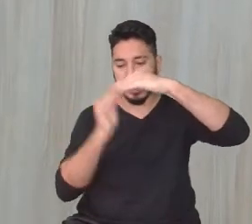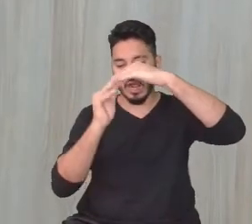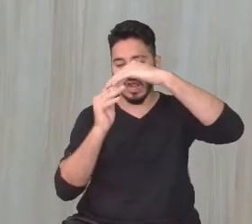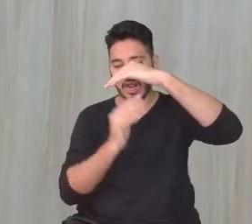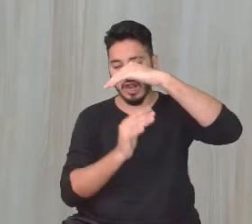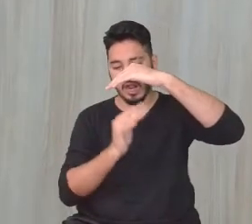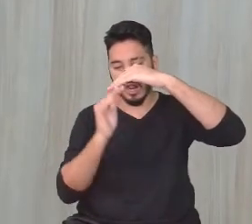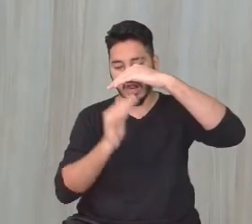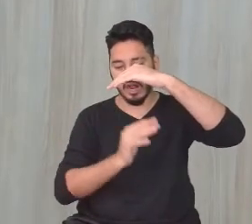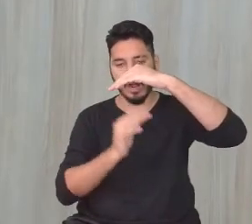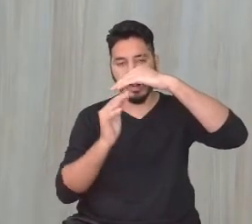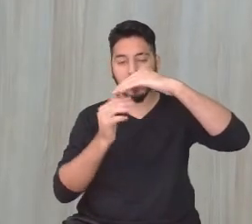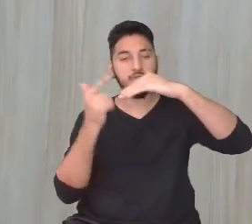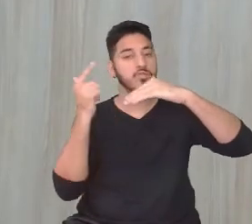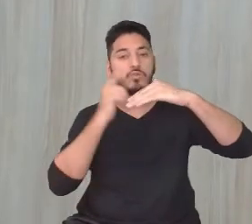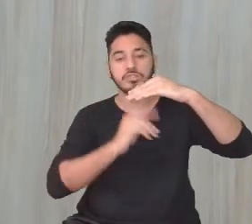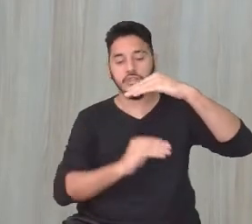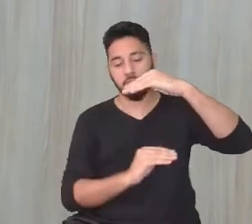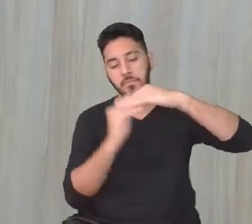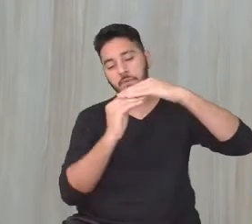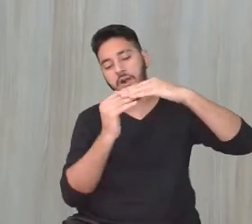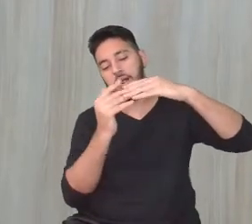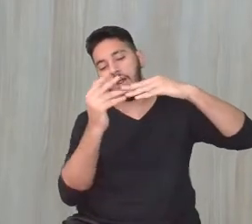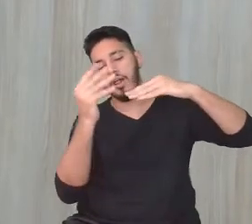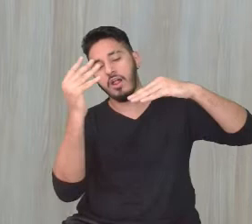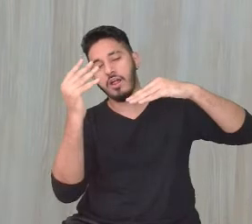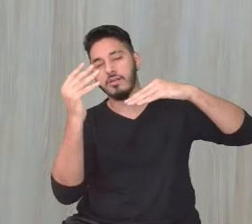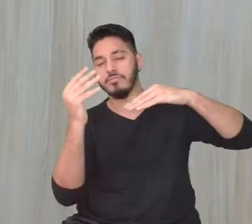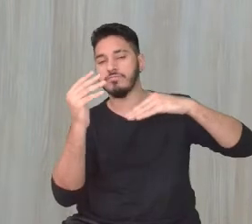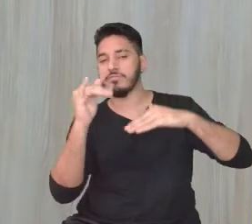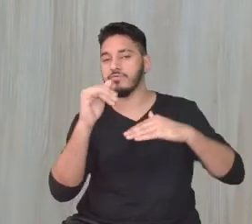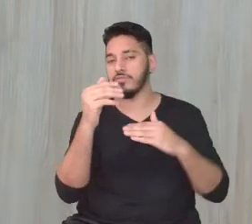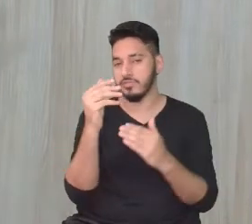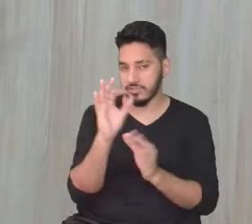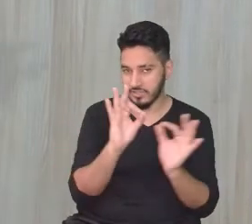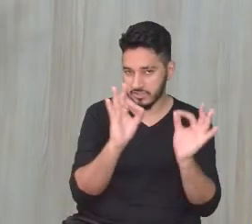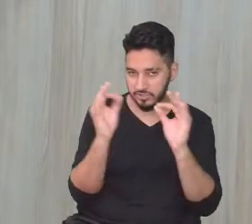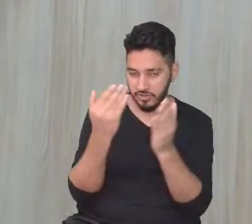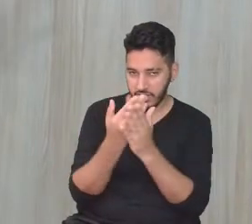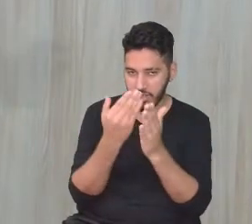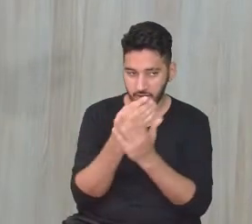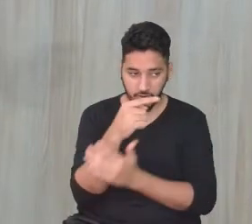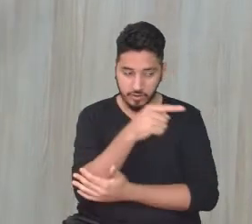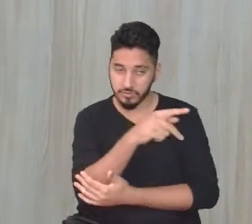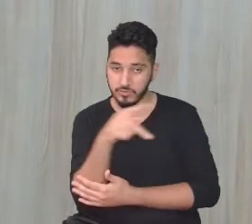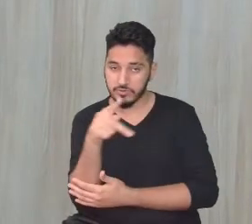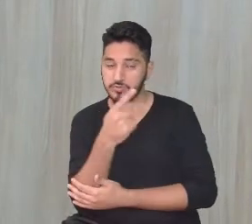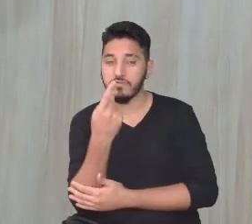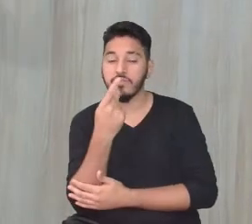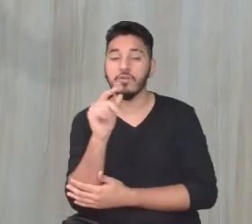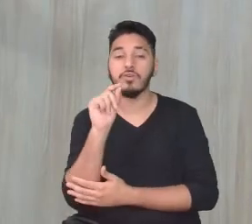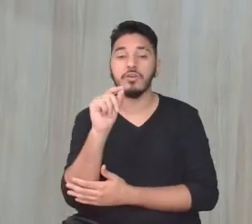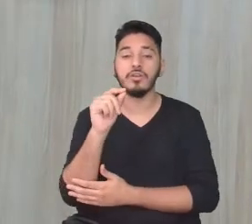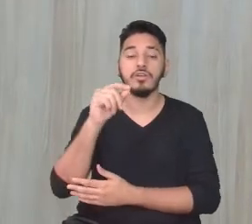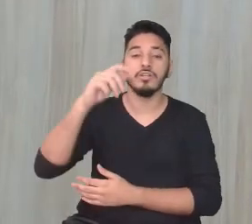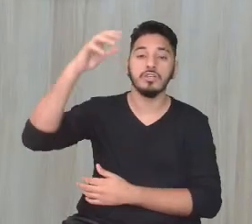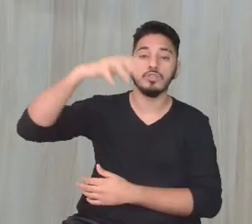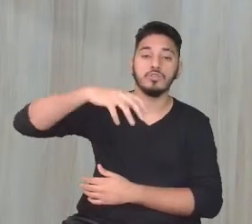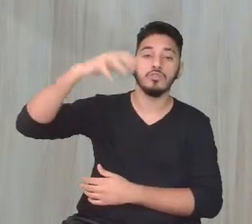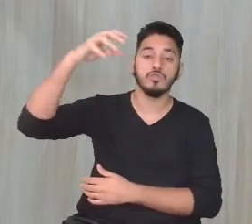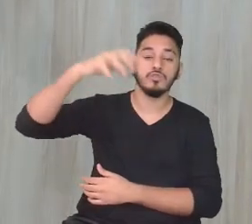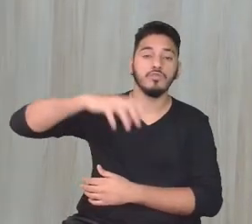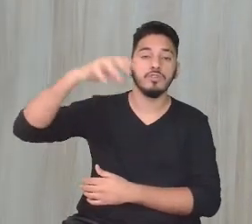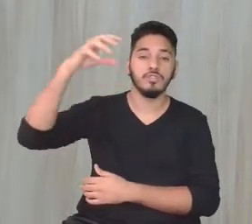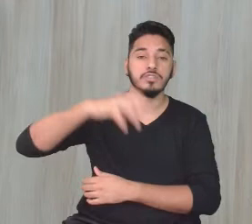quente bem mais abafado E aí se você assistiu o aula do professor Jorge ele falou o quê da chuvas